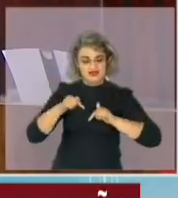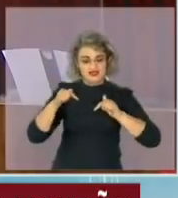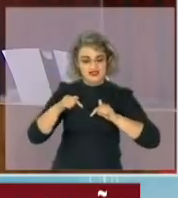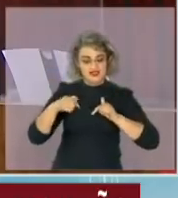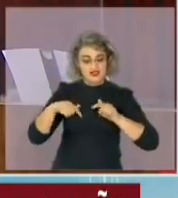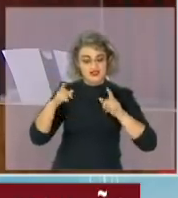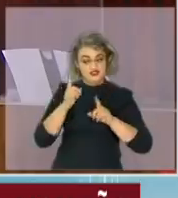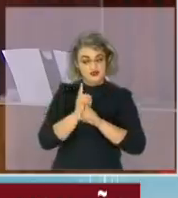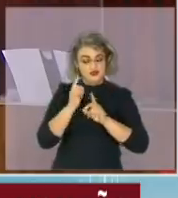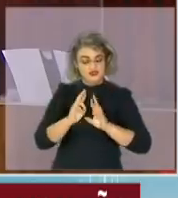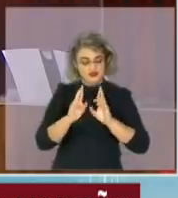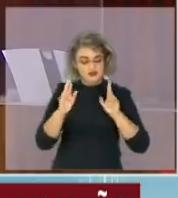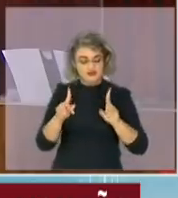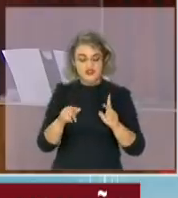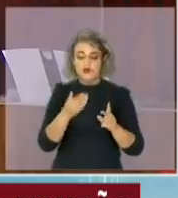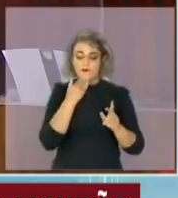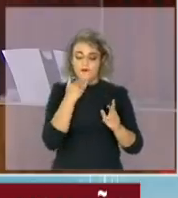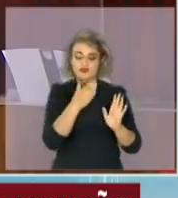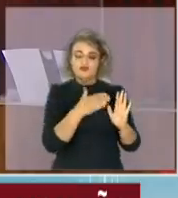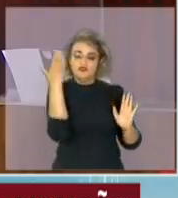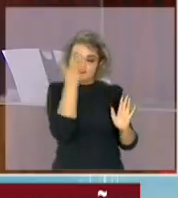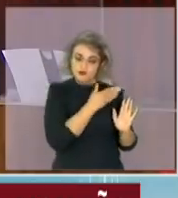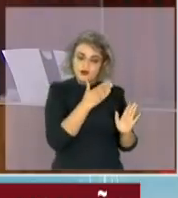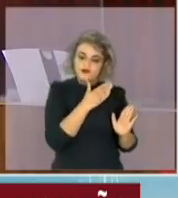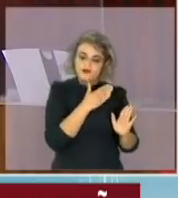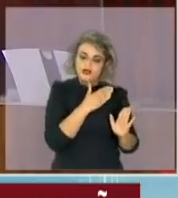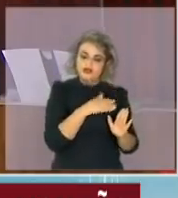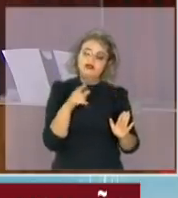durante essa votação se será a maioria do TSE